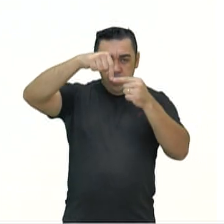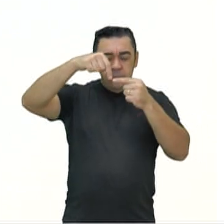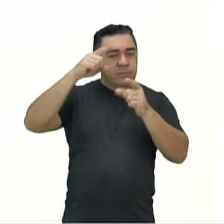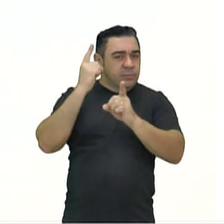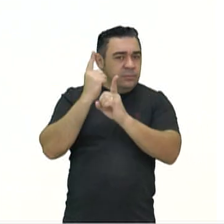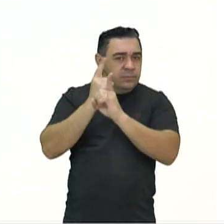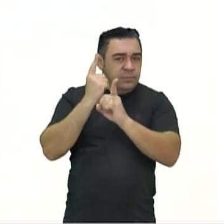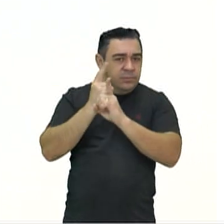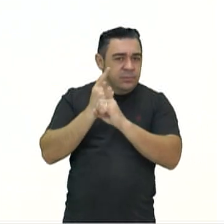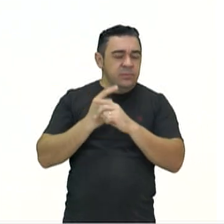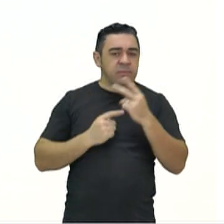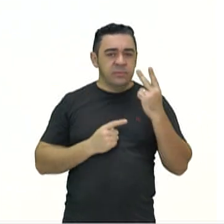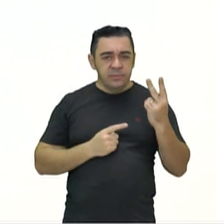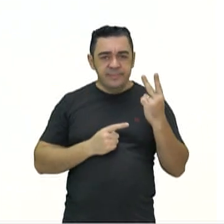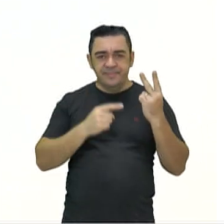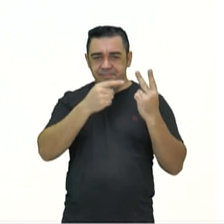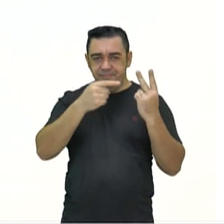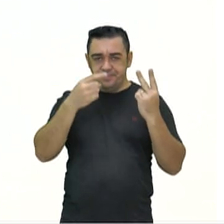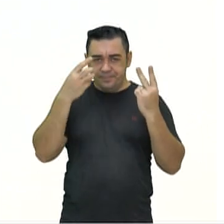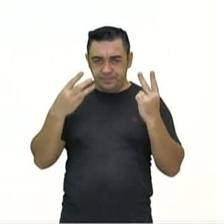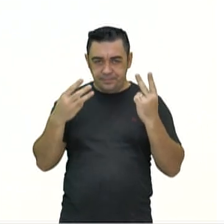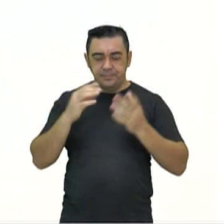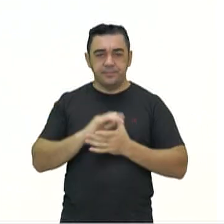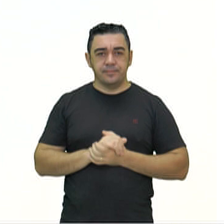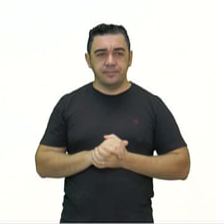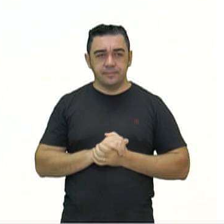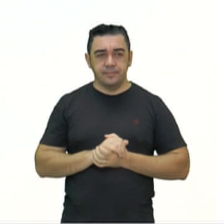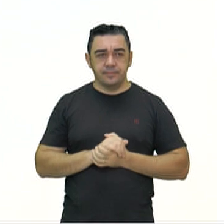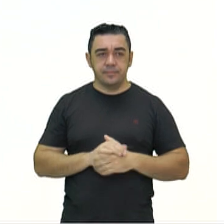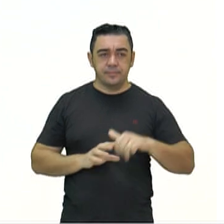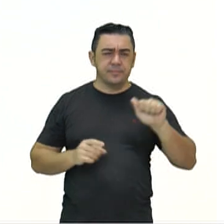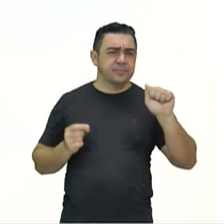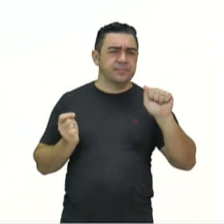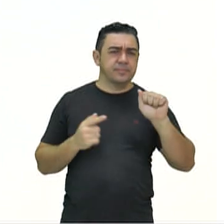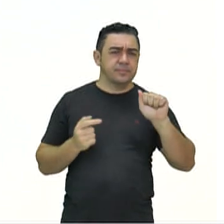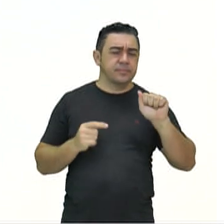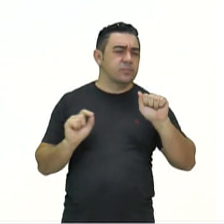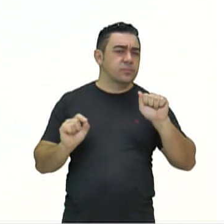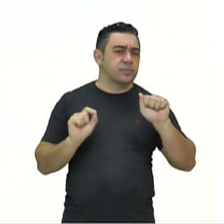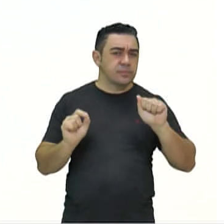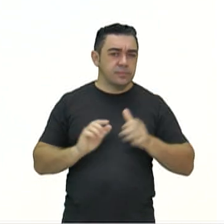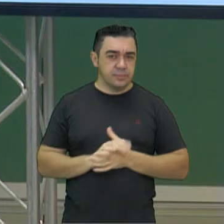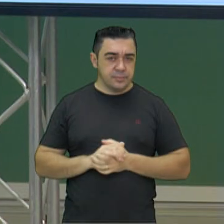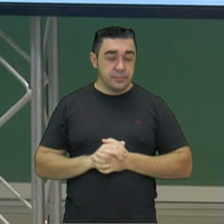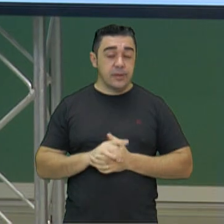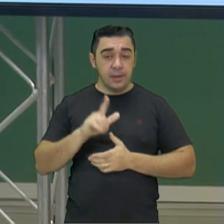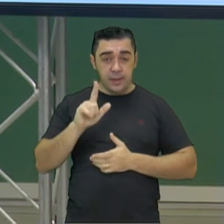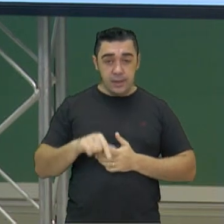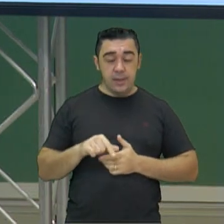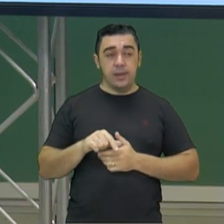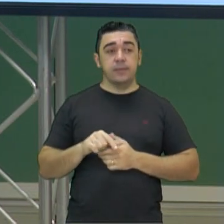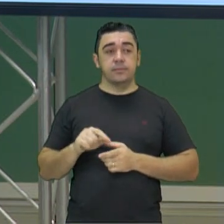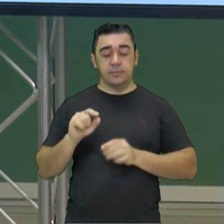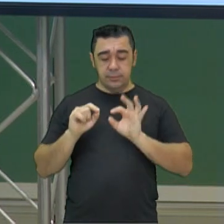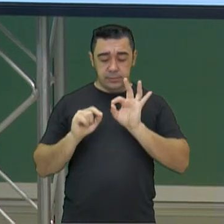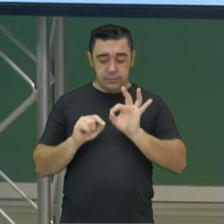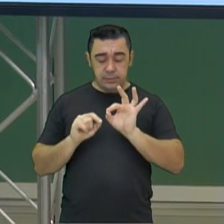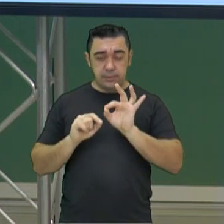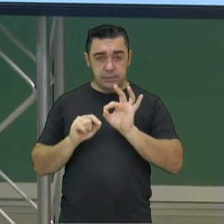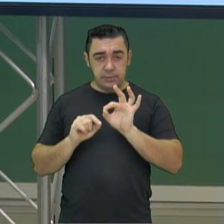aqui, 2 menos 3. O valor de A, o que é o A? A é a distância do